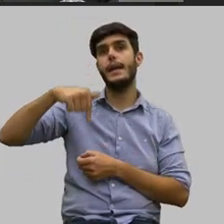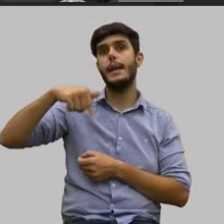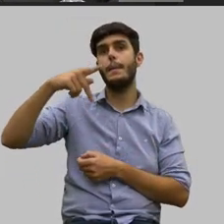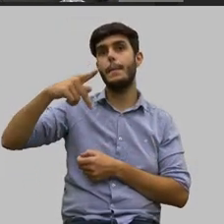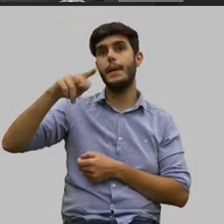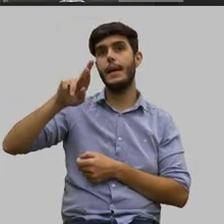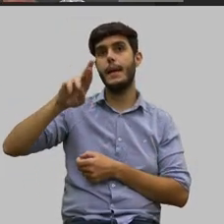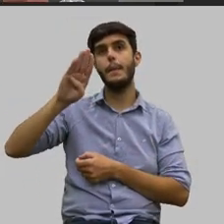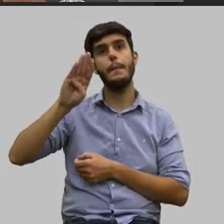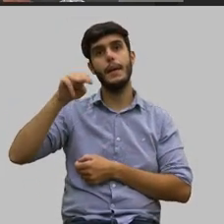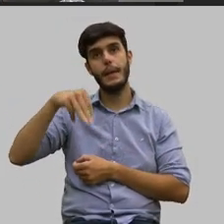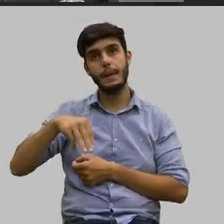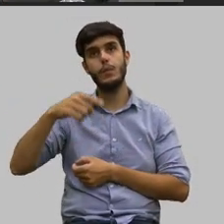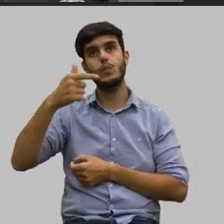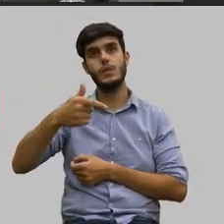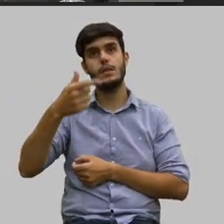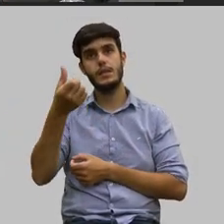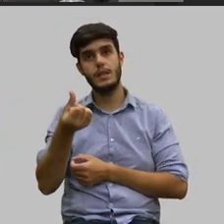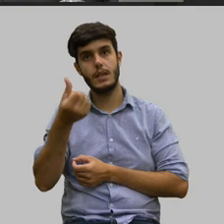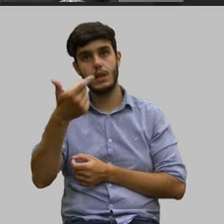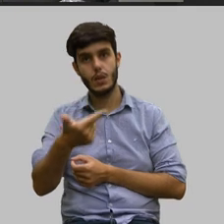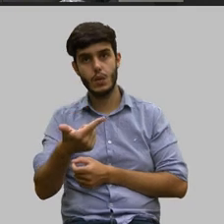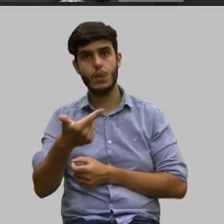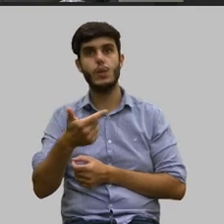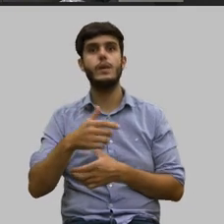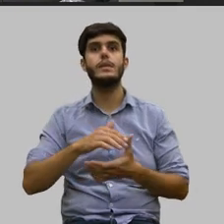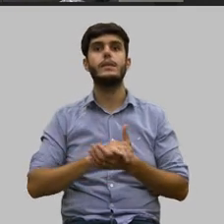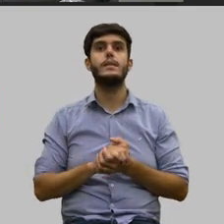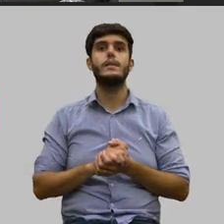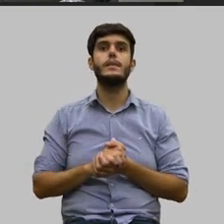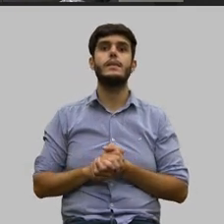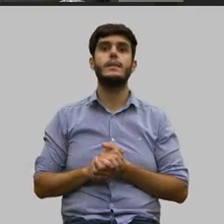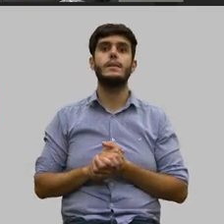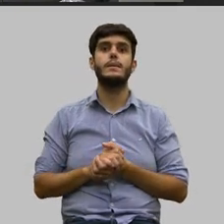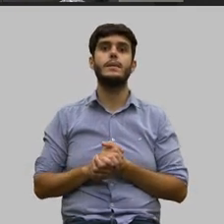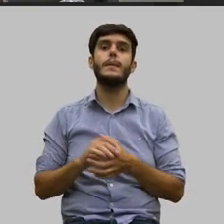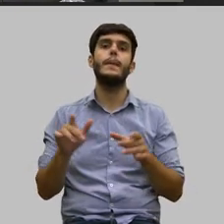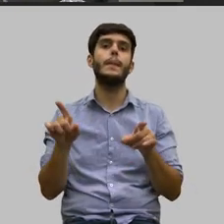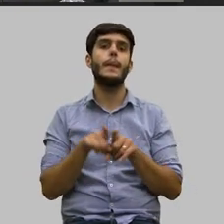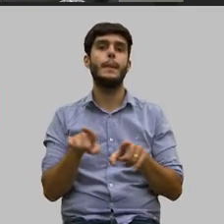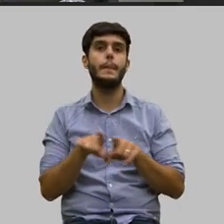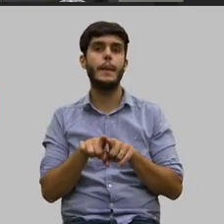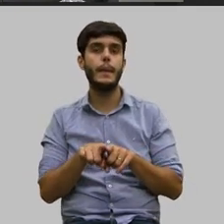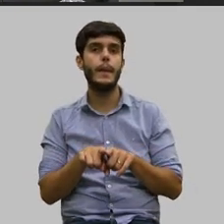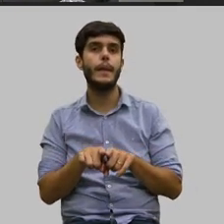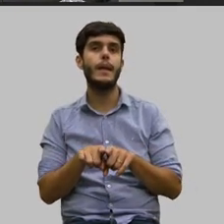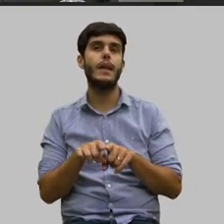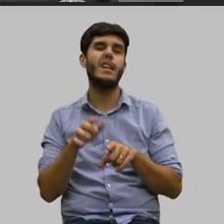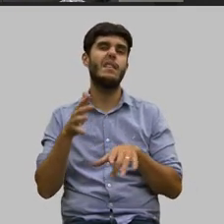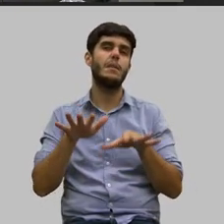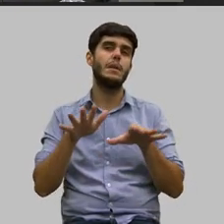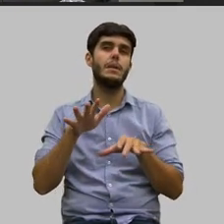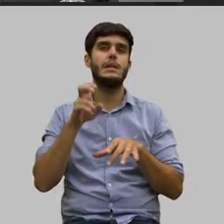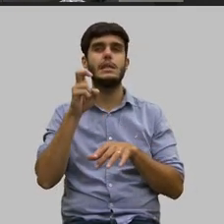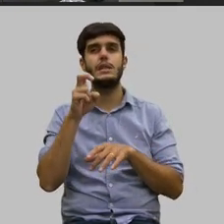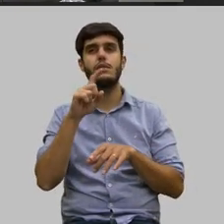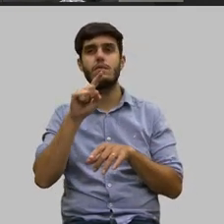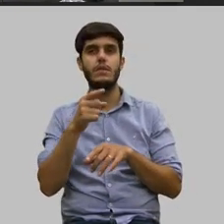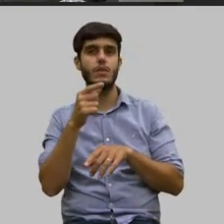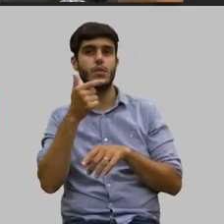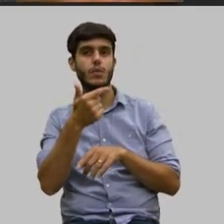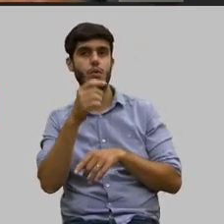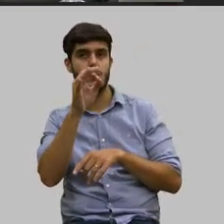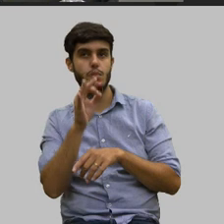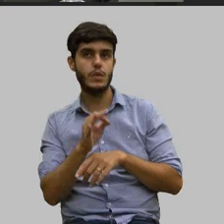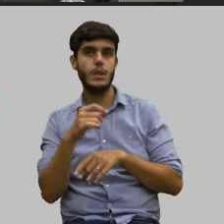262 que aproximadamente aí do nosso e Total corresponde a praticamente 5 5,2 do